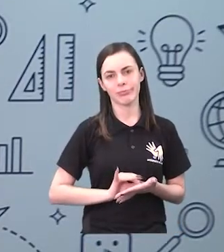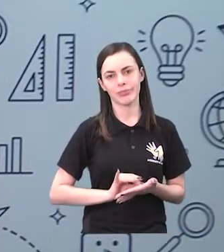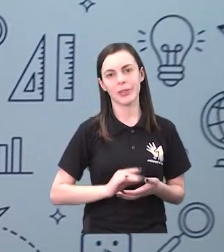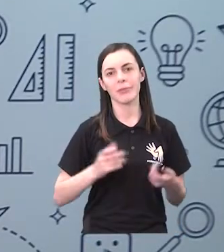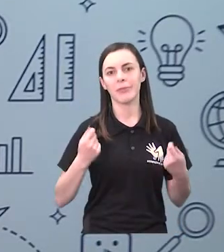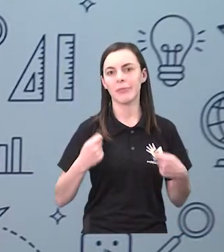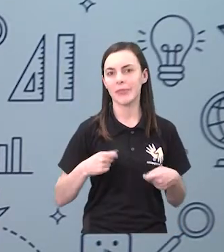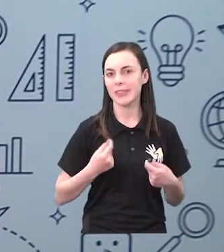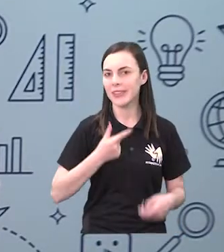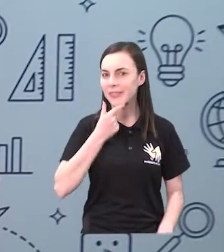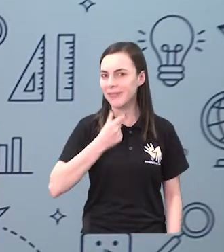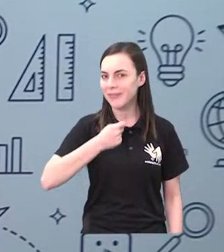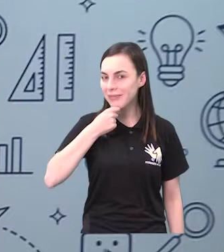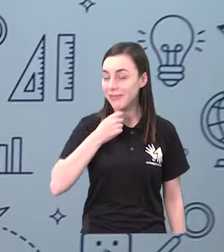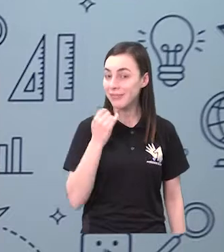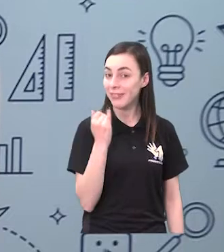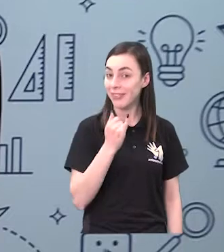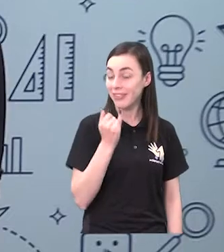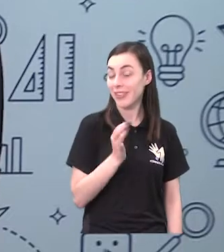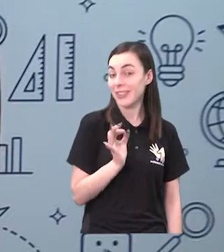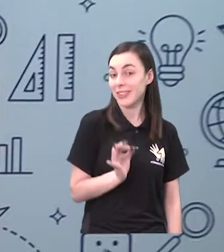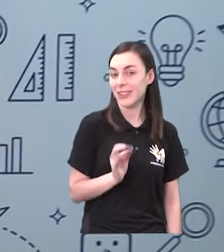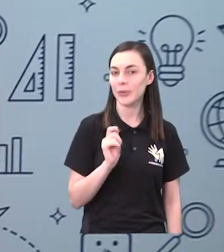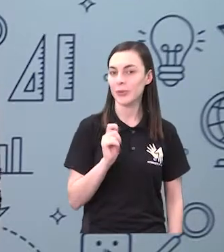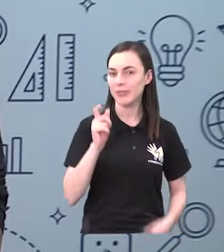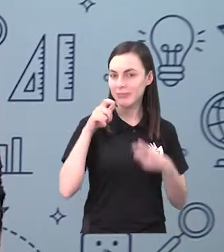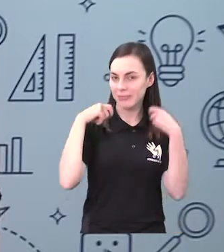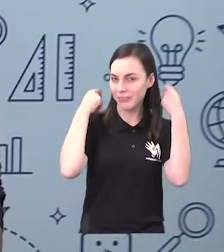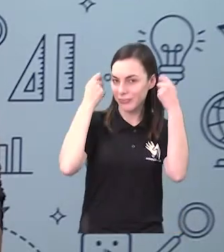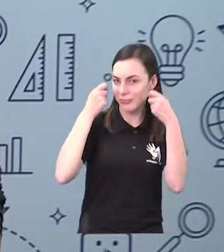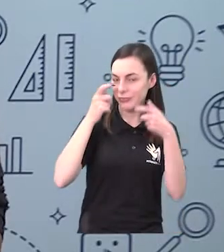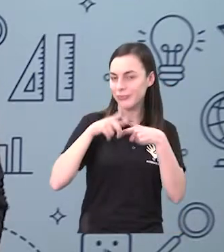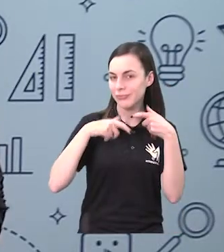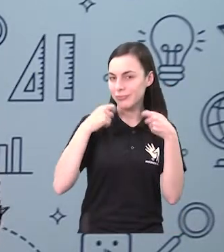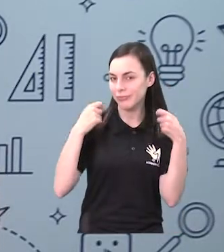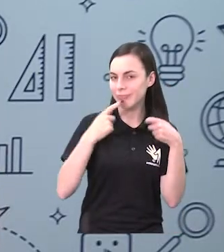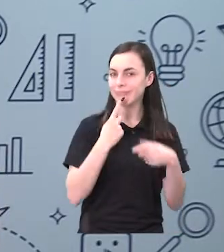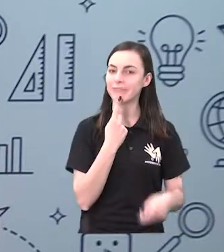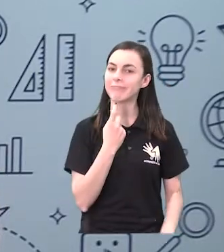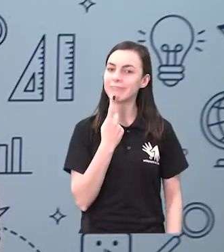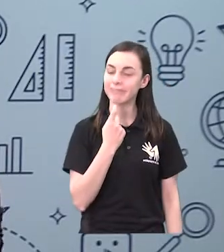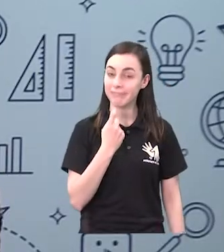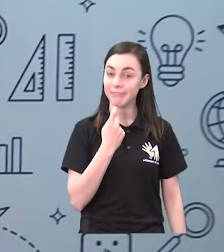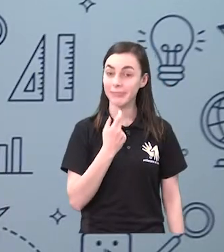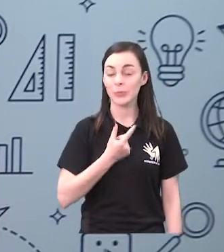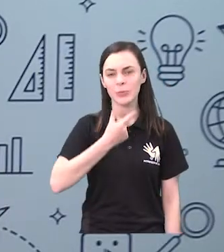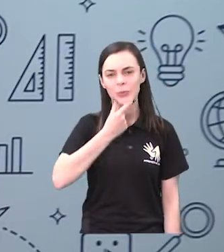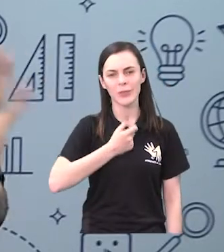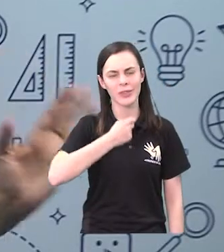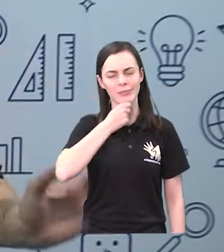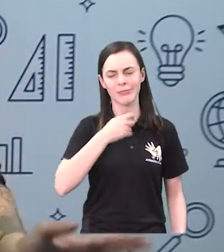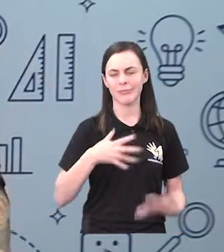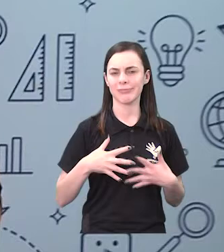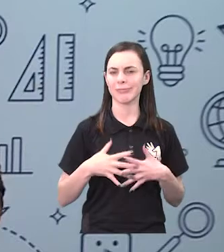deveria ter sido contada por esse avô que era a da Chapeuzinho Vermelho o avô se confundia